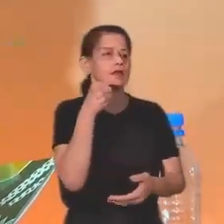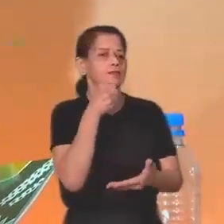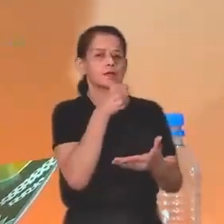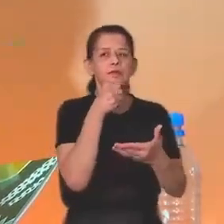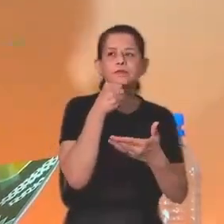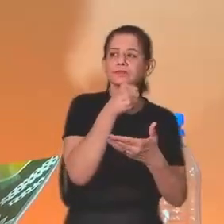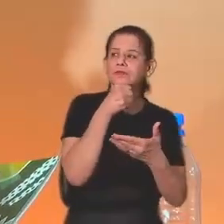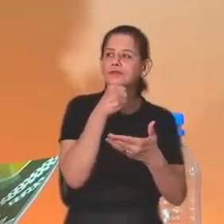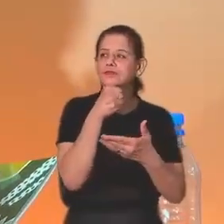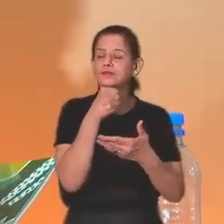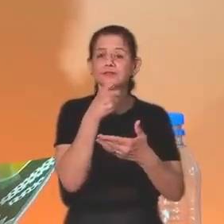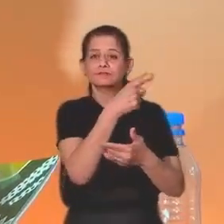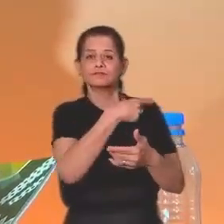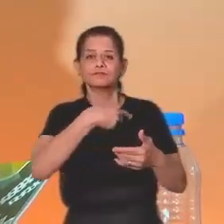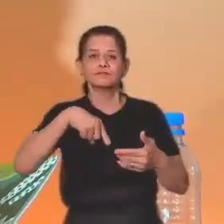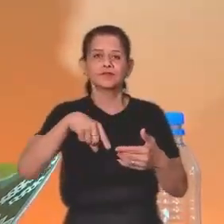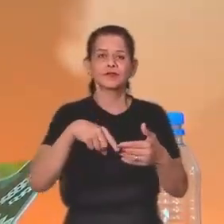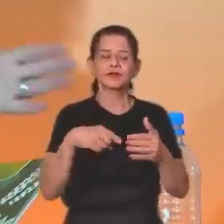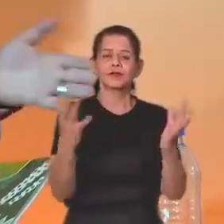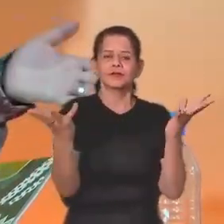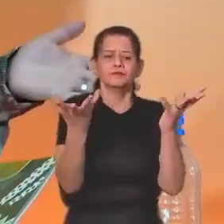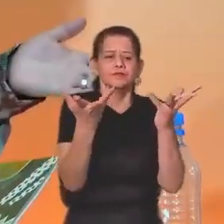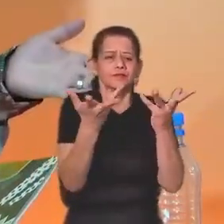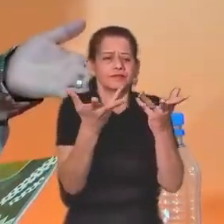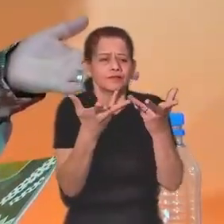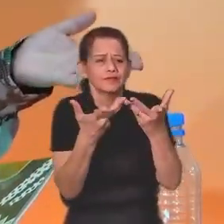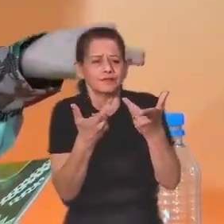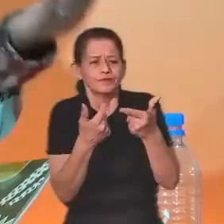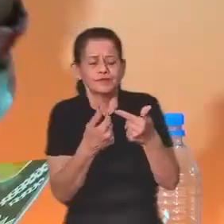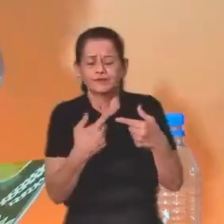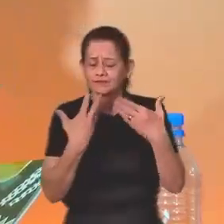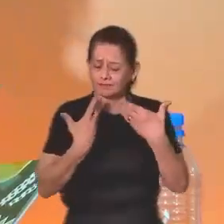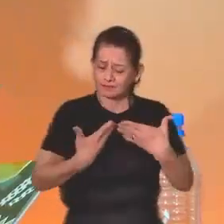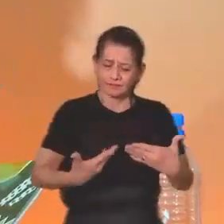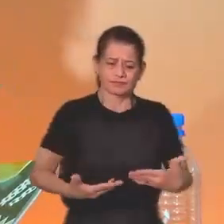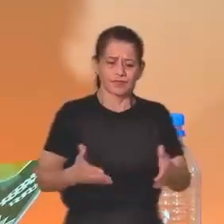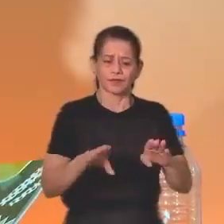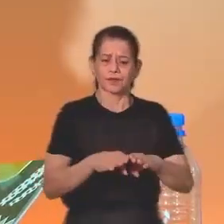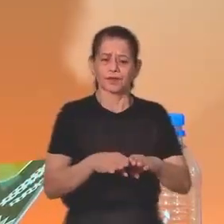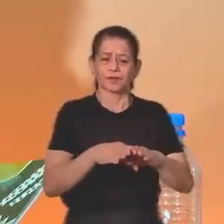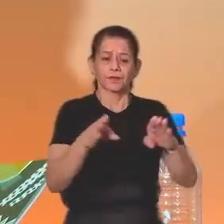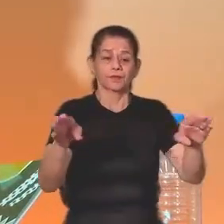tão maravilhosas assim, não é um espaço que nos foi,